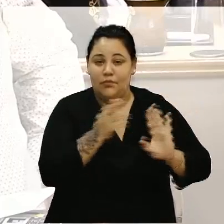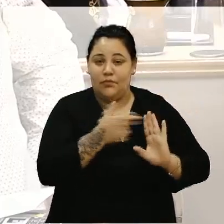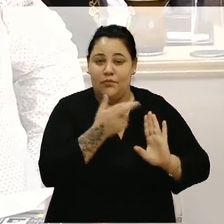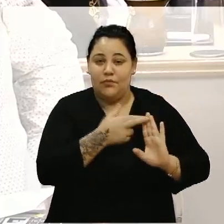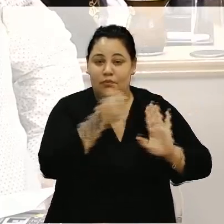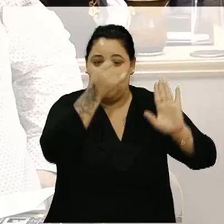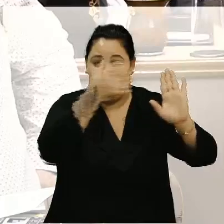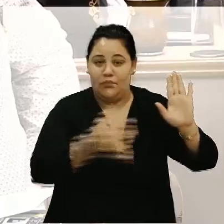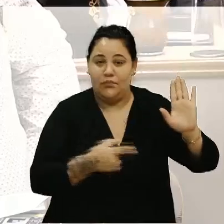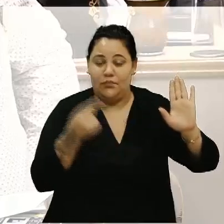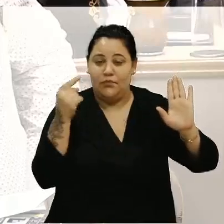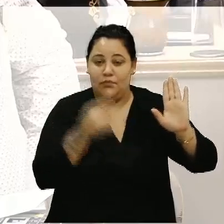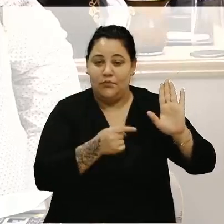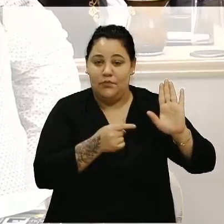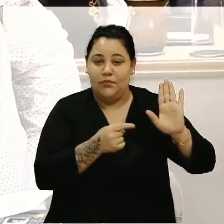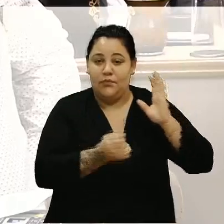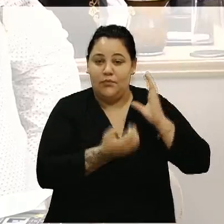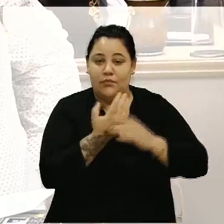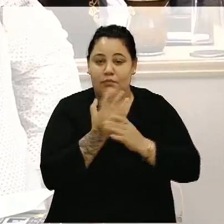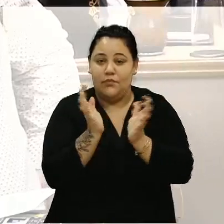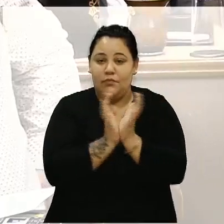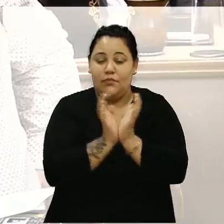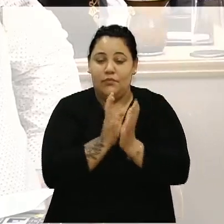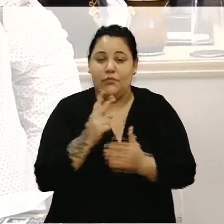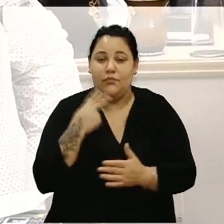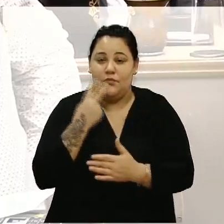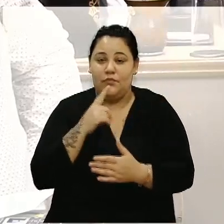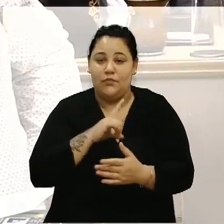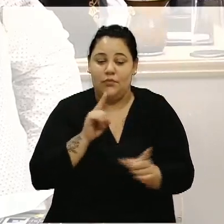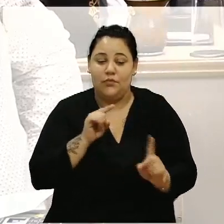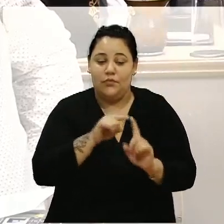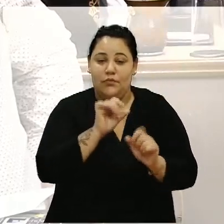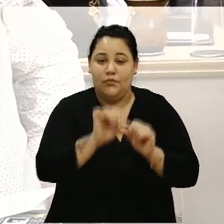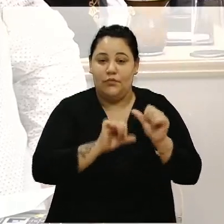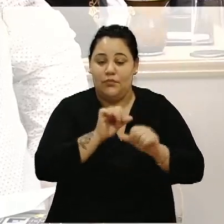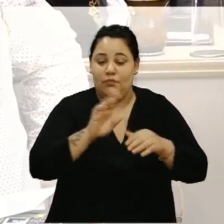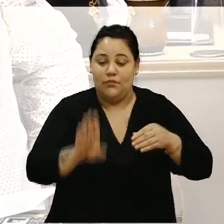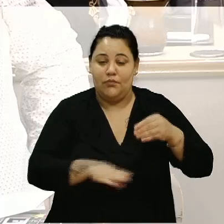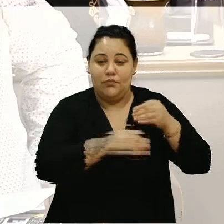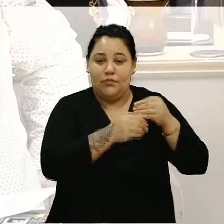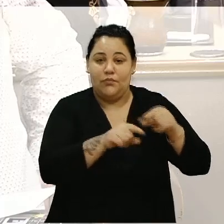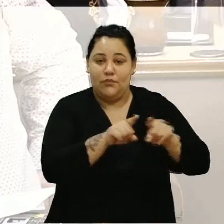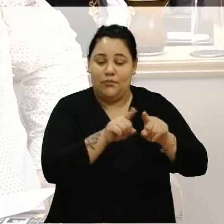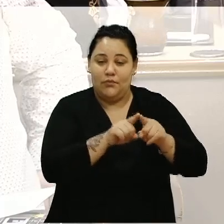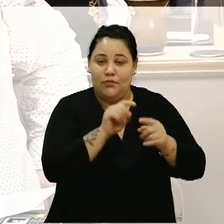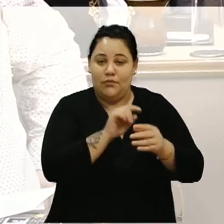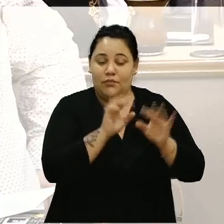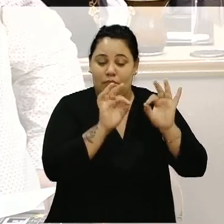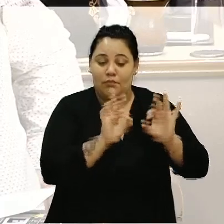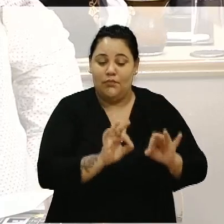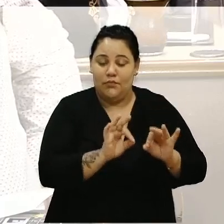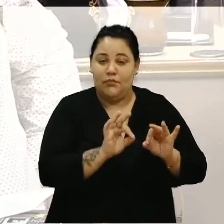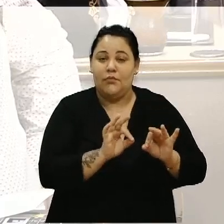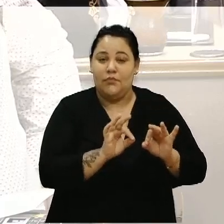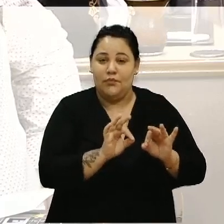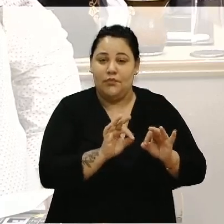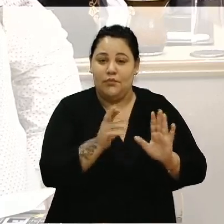acima emendado de autoria coletiva, que visa alterar e acrescer dispositivos da resolução